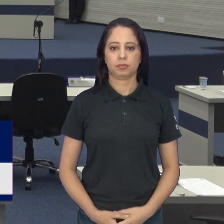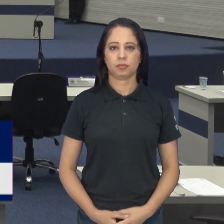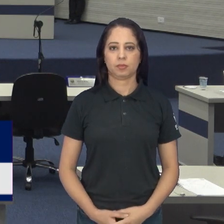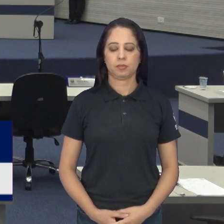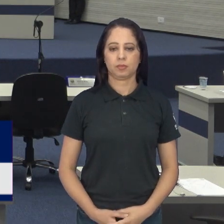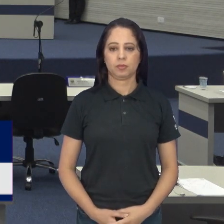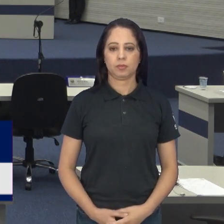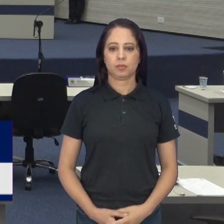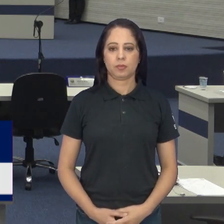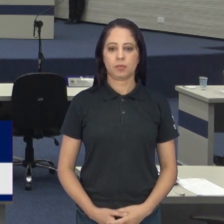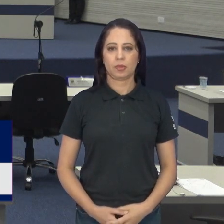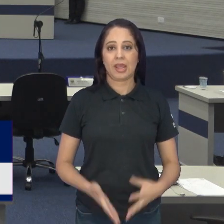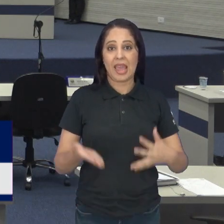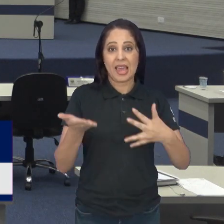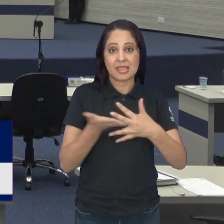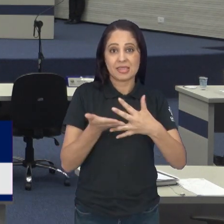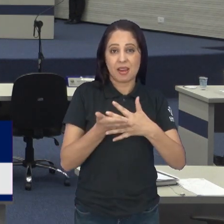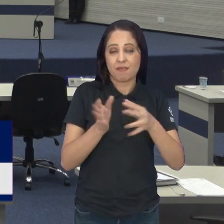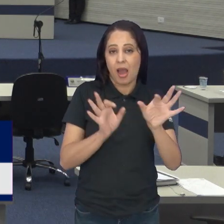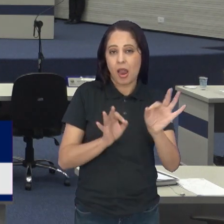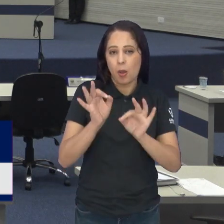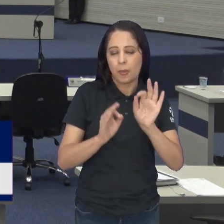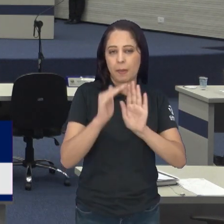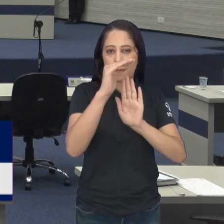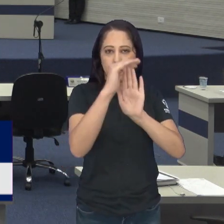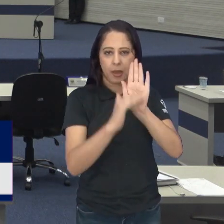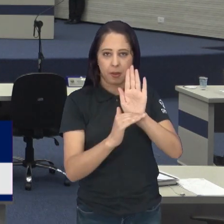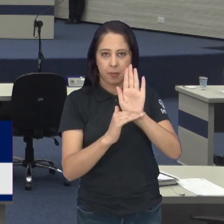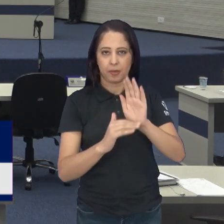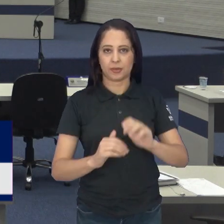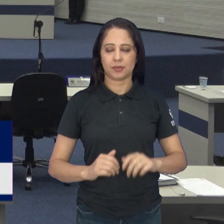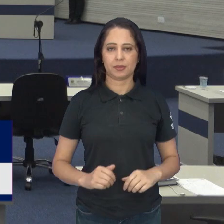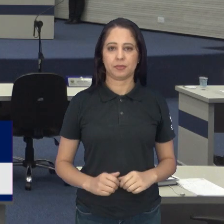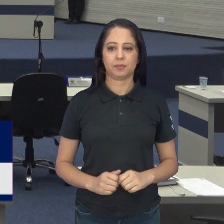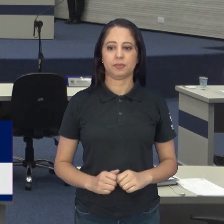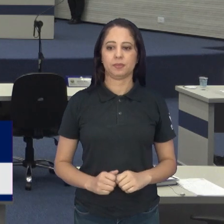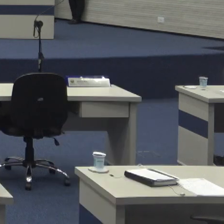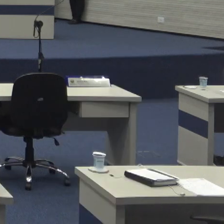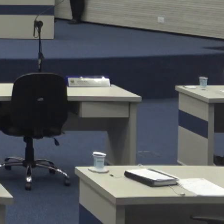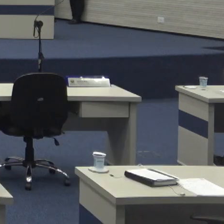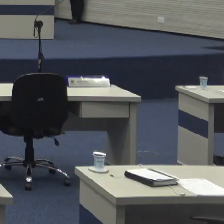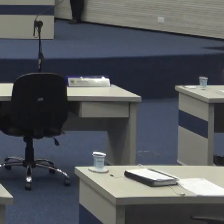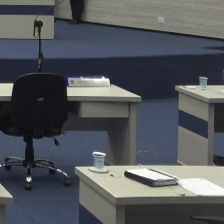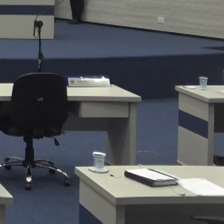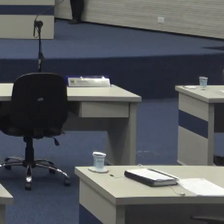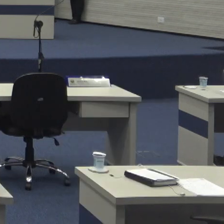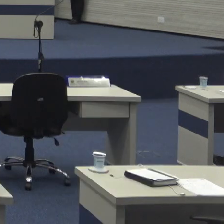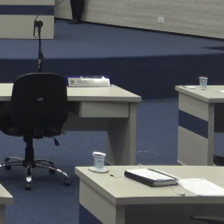Suspenderemos a sessão por alguns instantes para a reorganização da pauta.